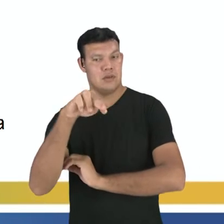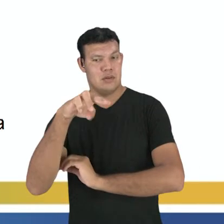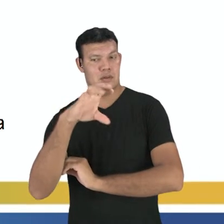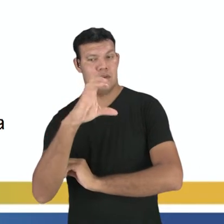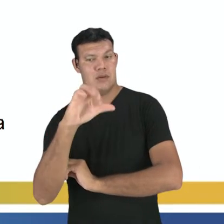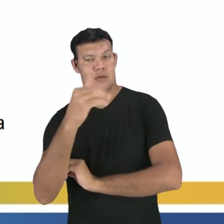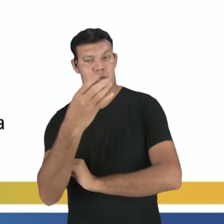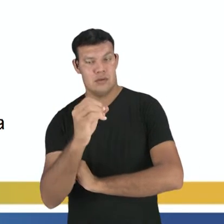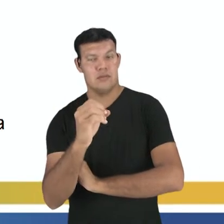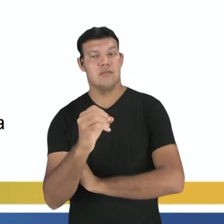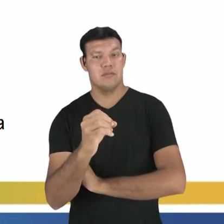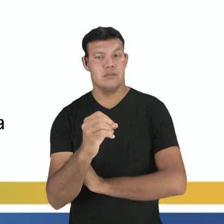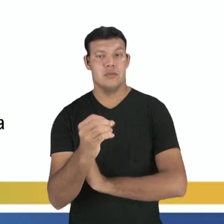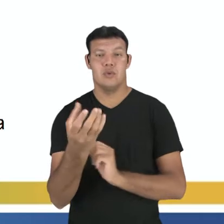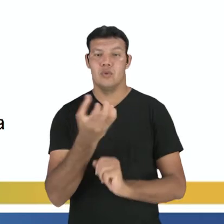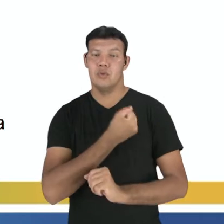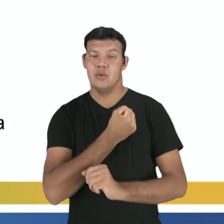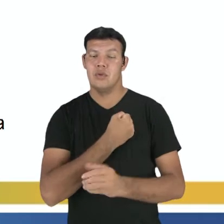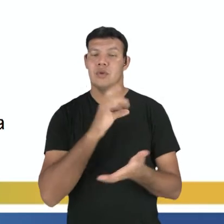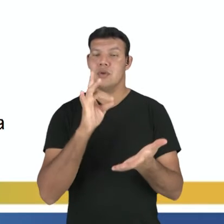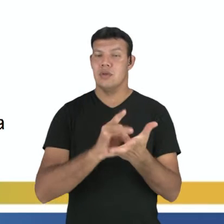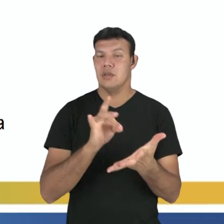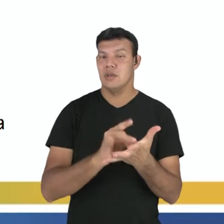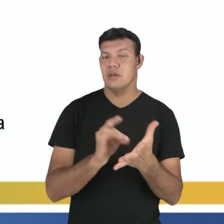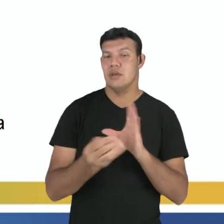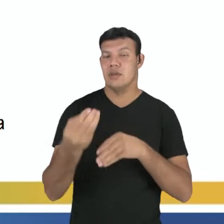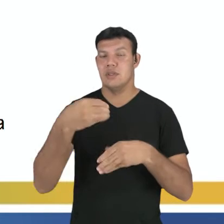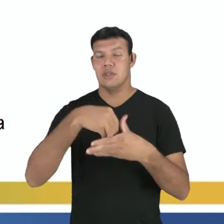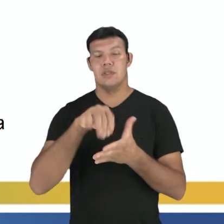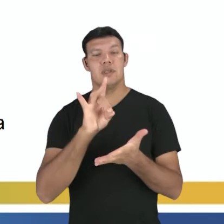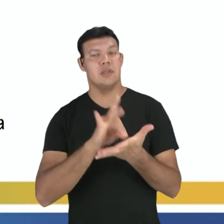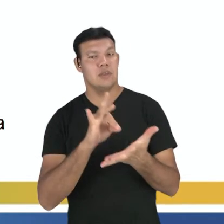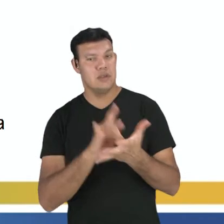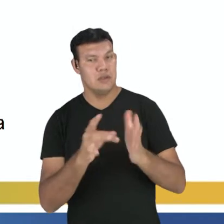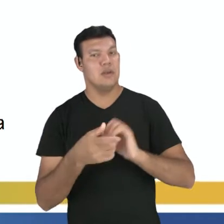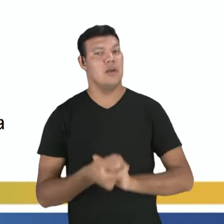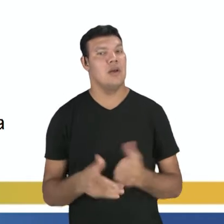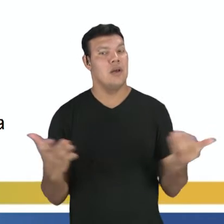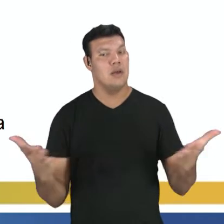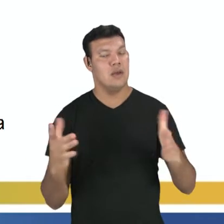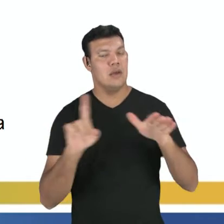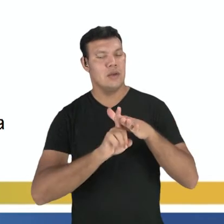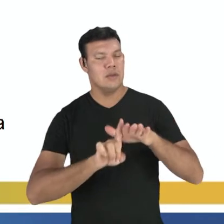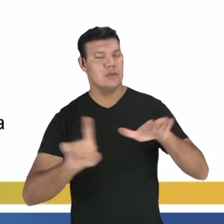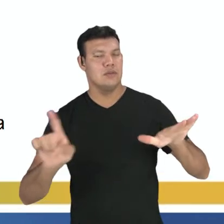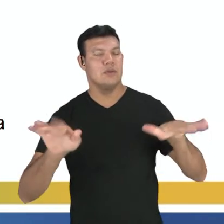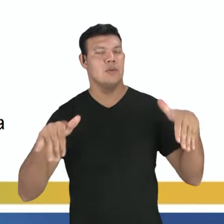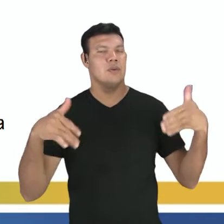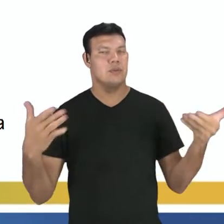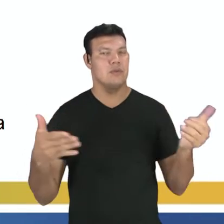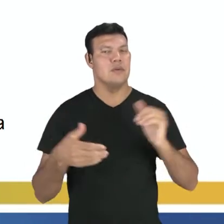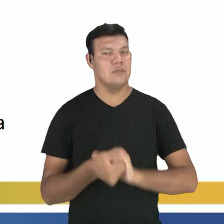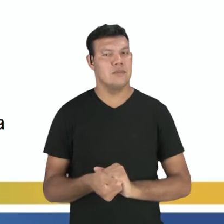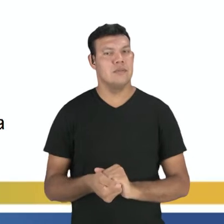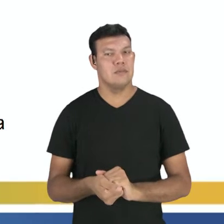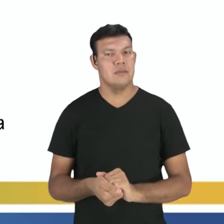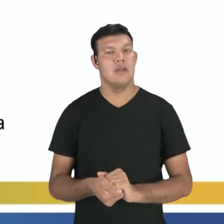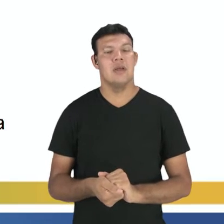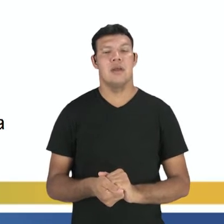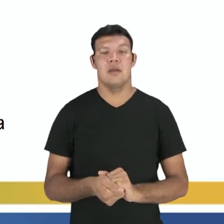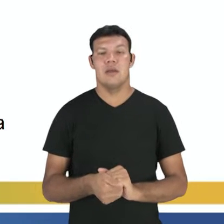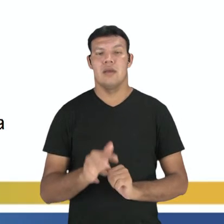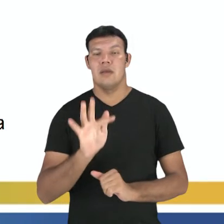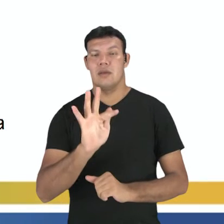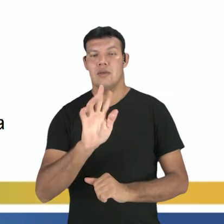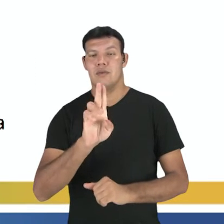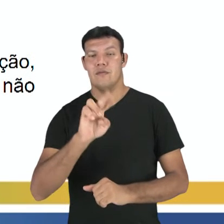reais, eliminaremos as possíveis restrições do domínio. Por exemplo, se a função possuir a lei